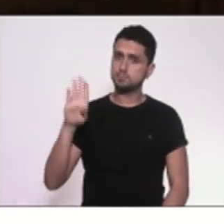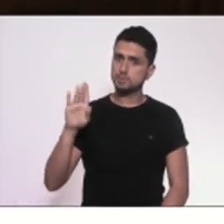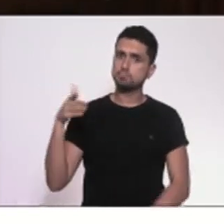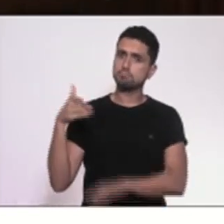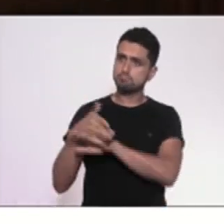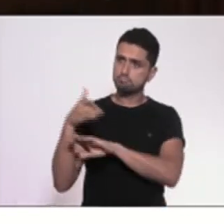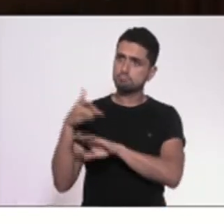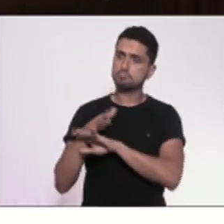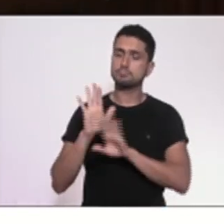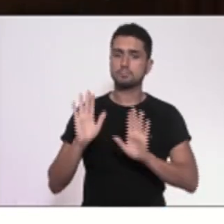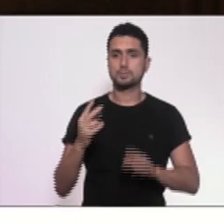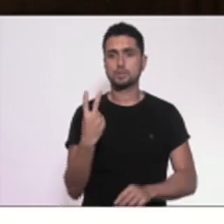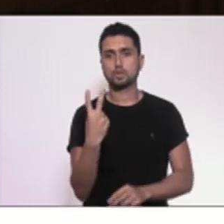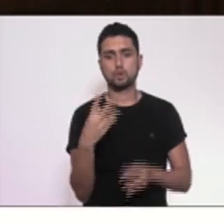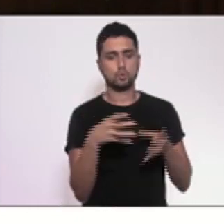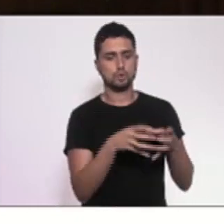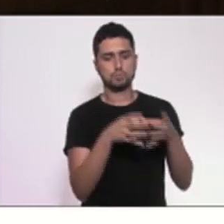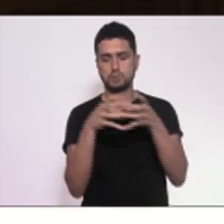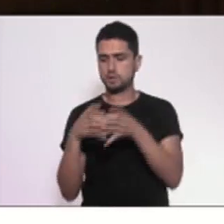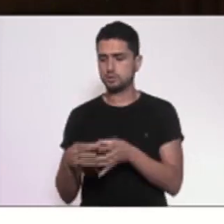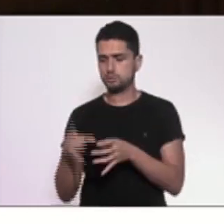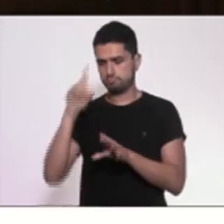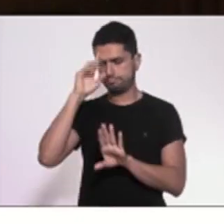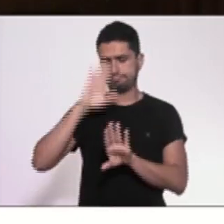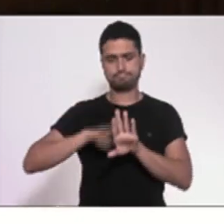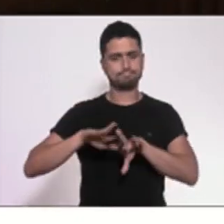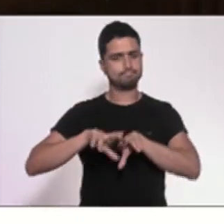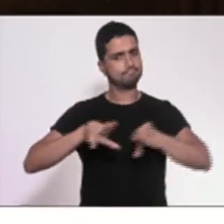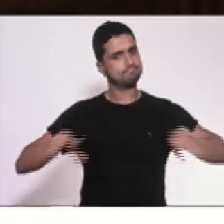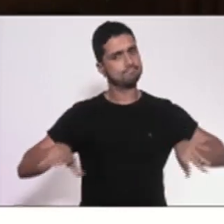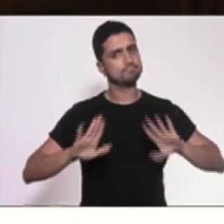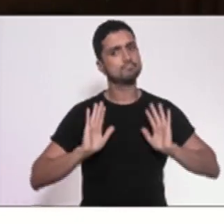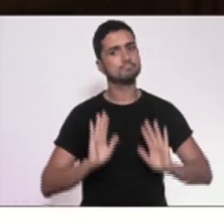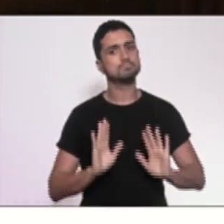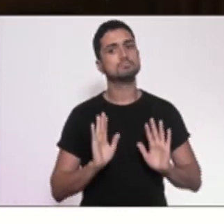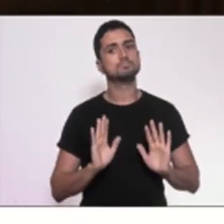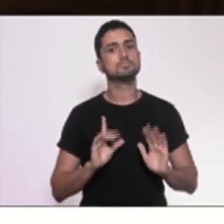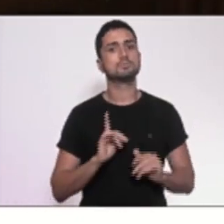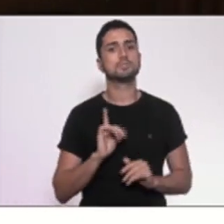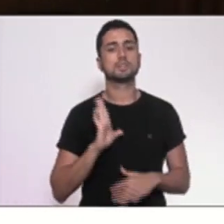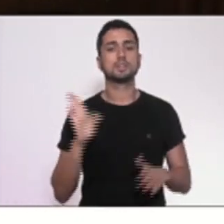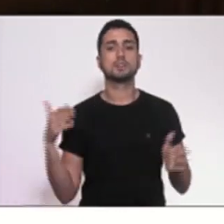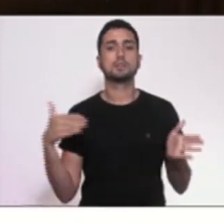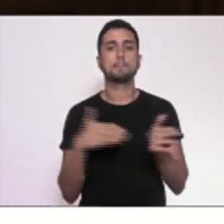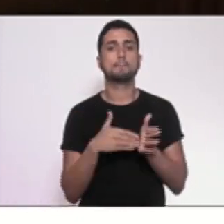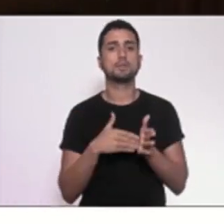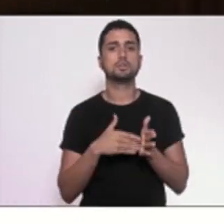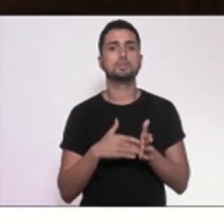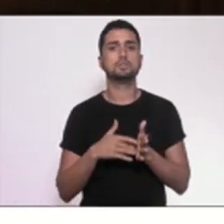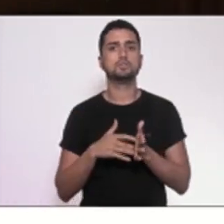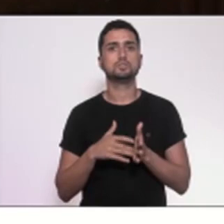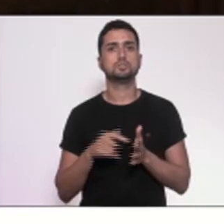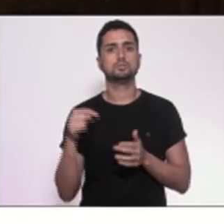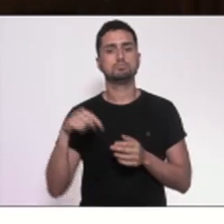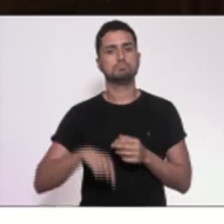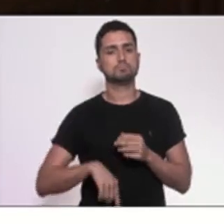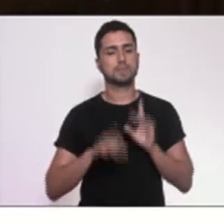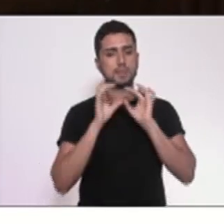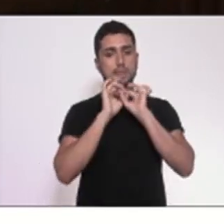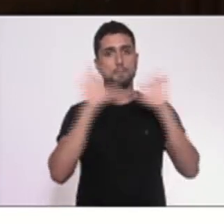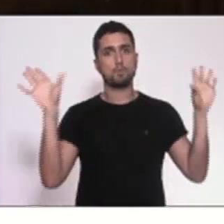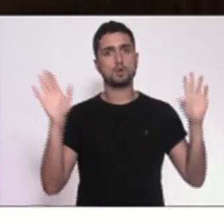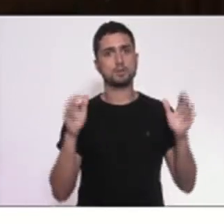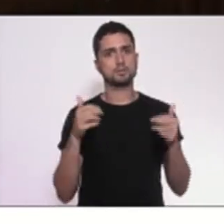dois partidos que hoje estão dentro dos limites do jogo democrático,